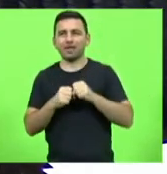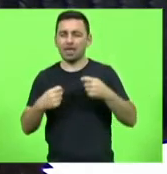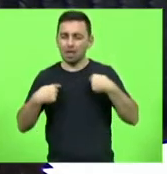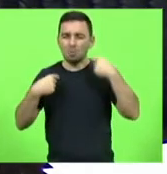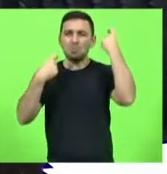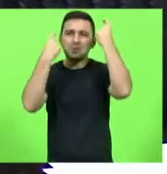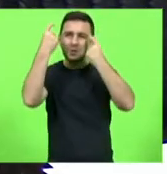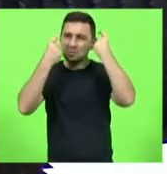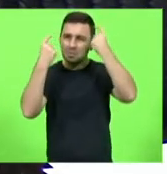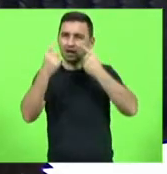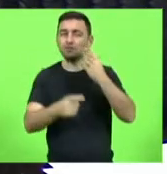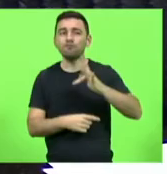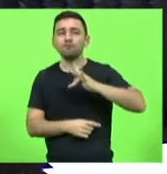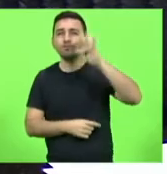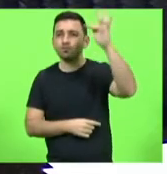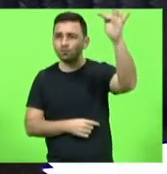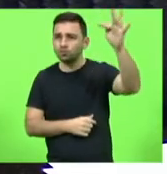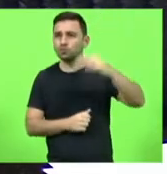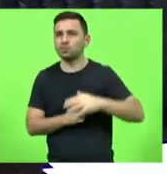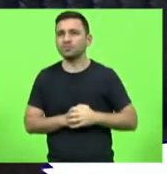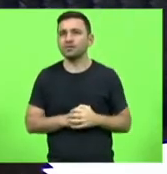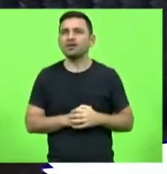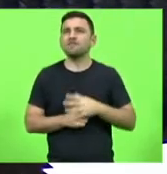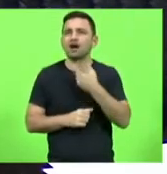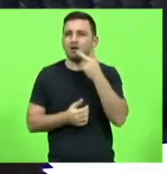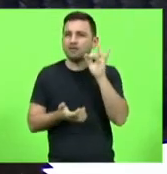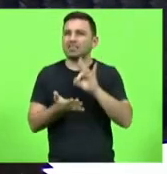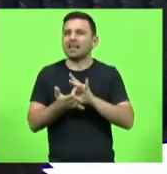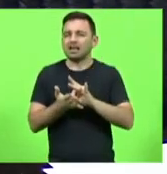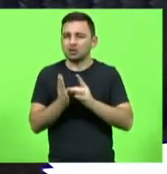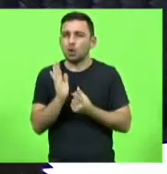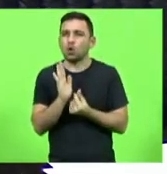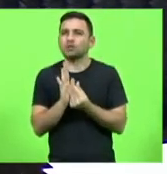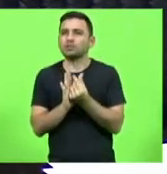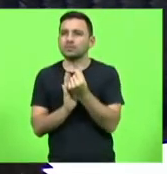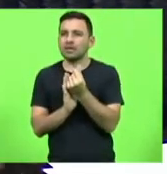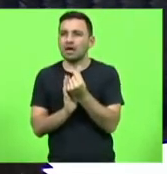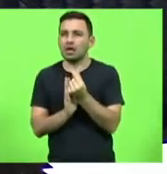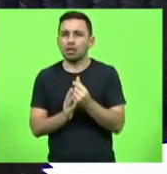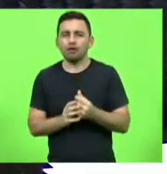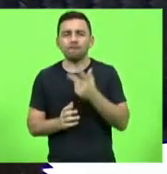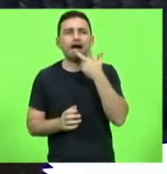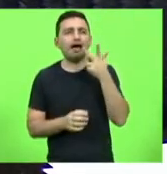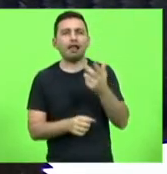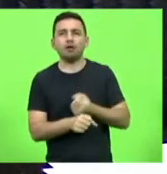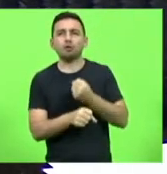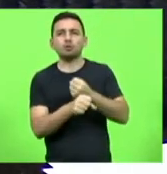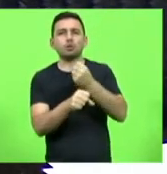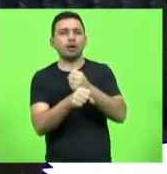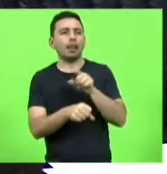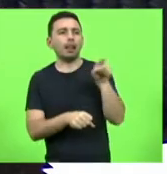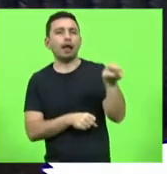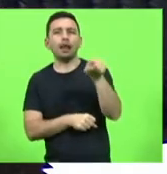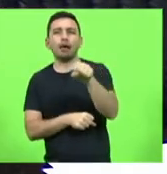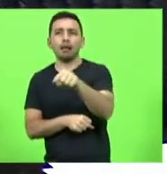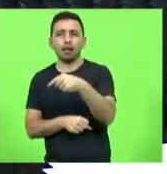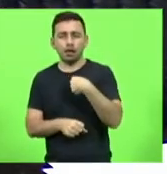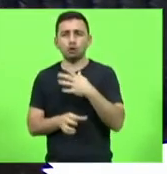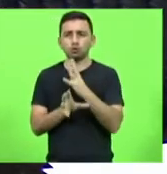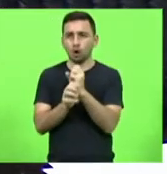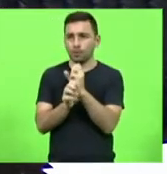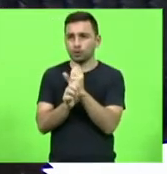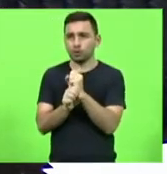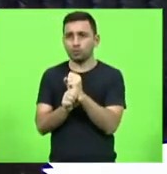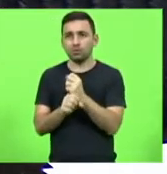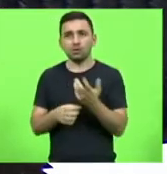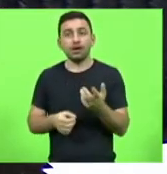senhores, olhando para o futuro. Como bem falaram, a questão orçamentária é uma farra, não se obra daqui, dali, e eu fico fazendo conta. Eu já falei lá, a